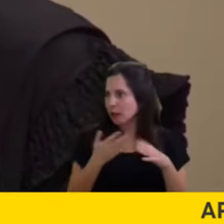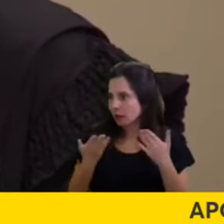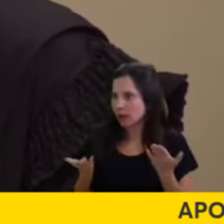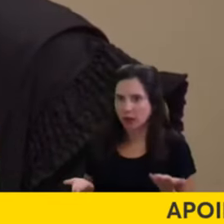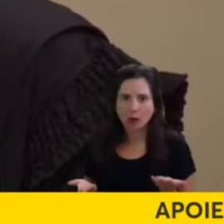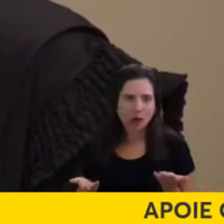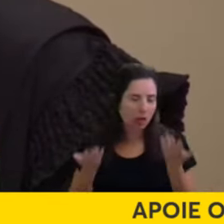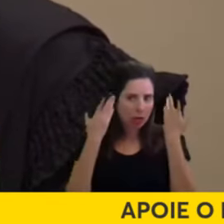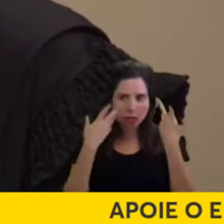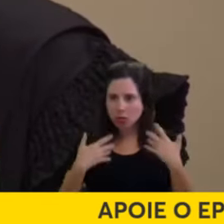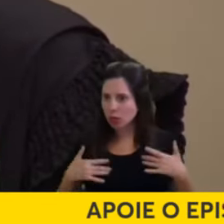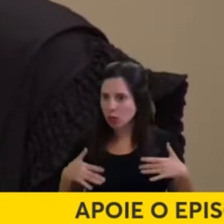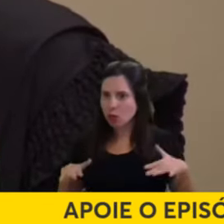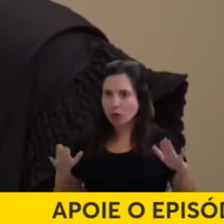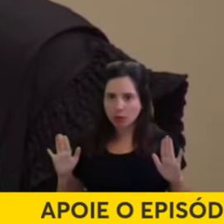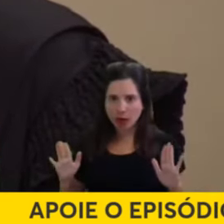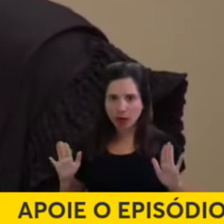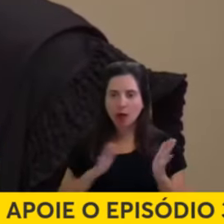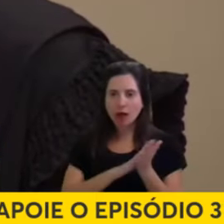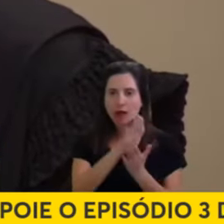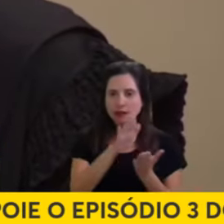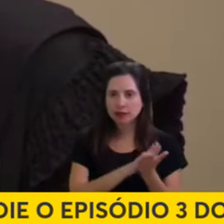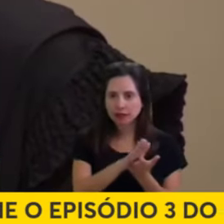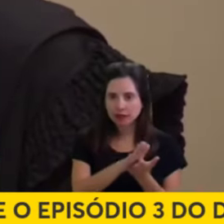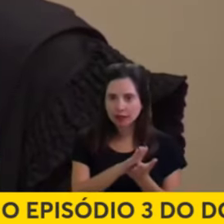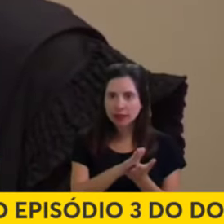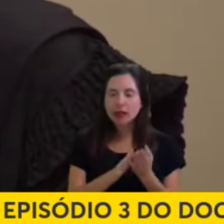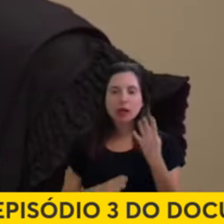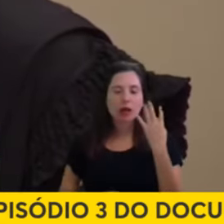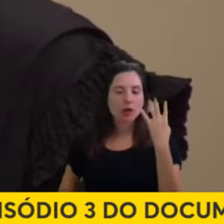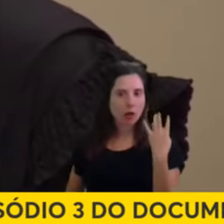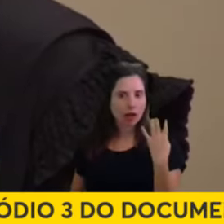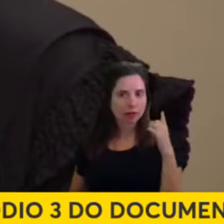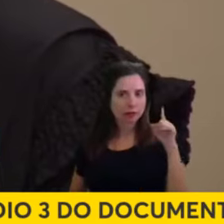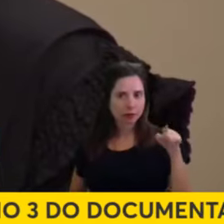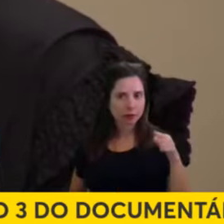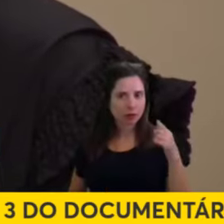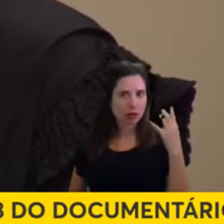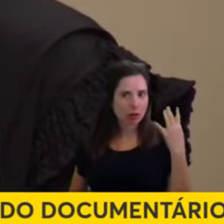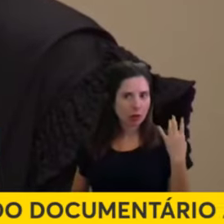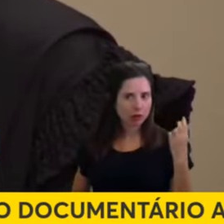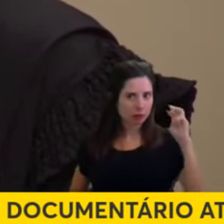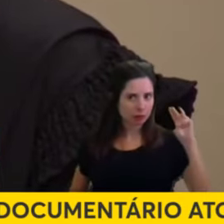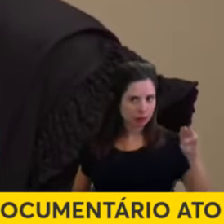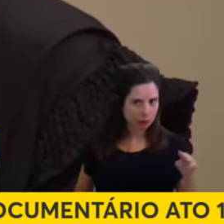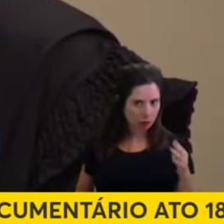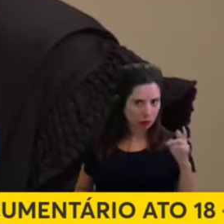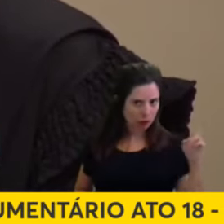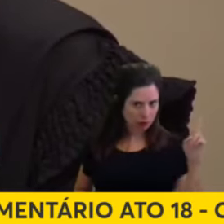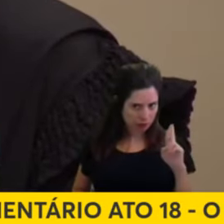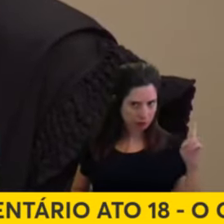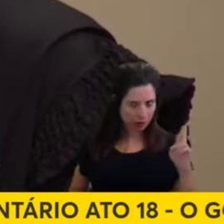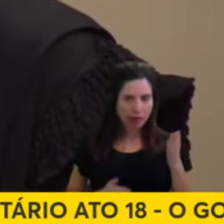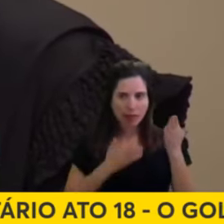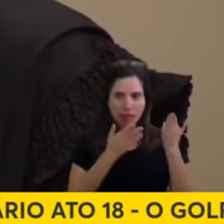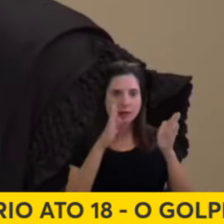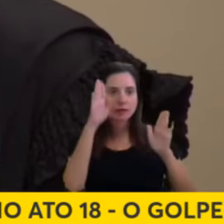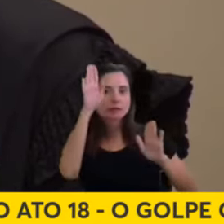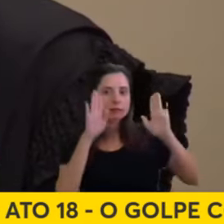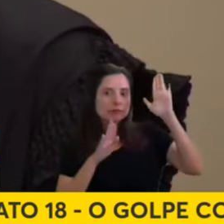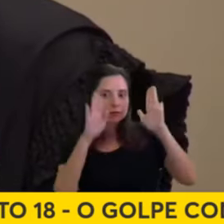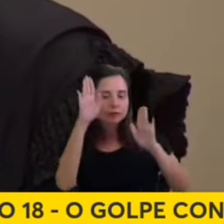normal cerca de gastaria cerca de R 4,4 milhões de reais esta candidatura presidencial